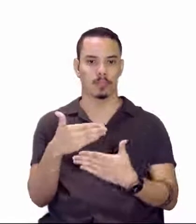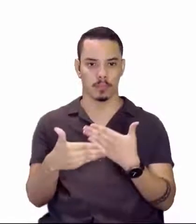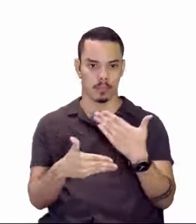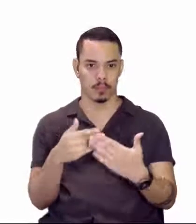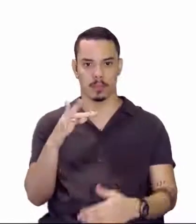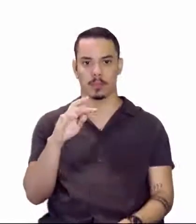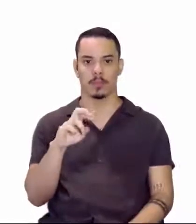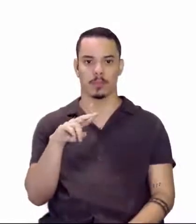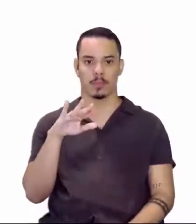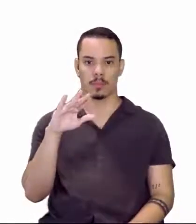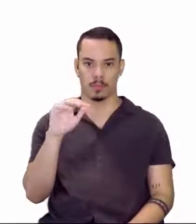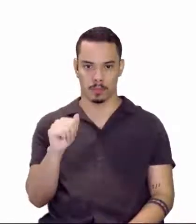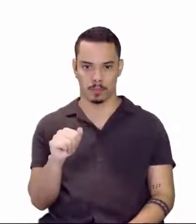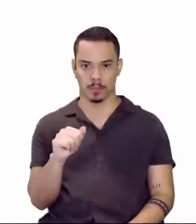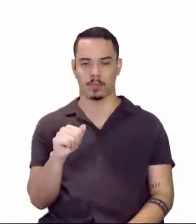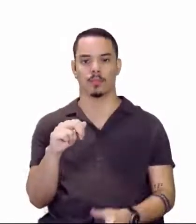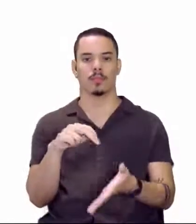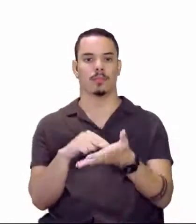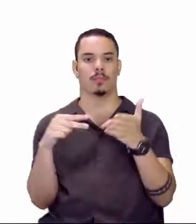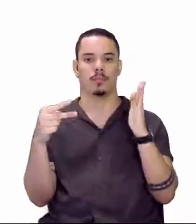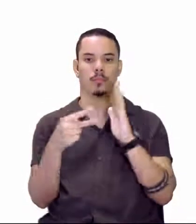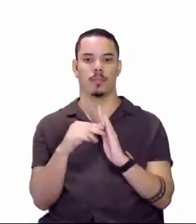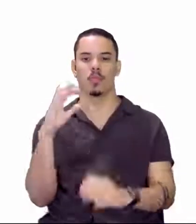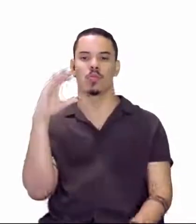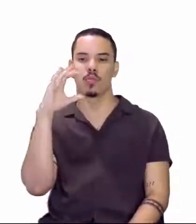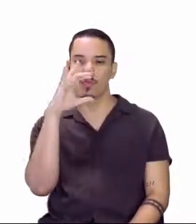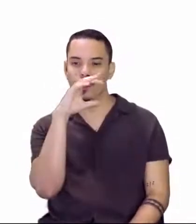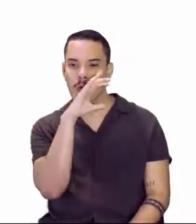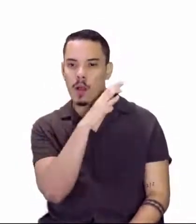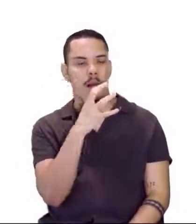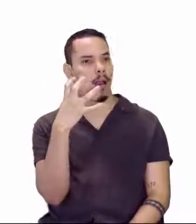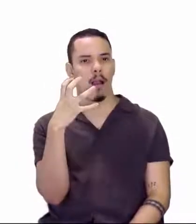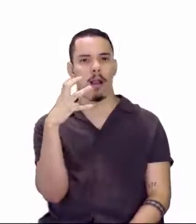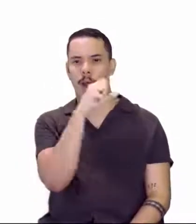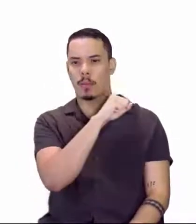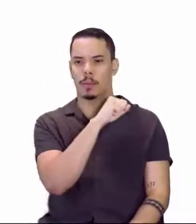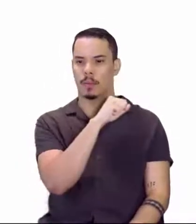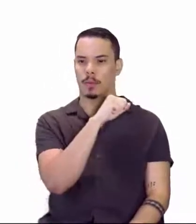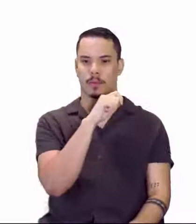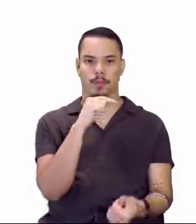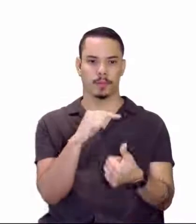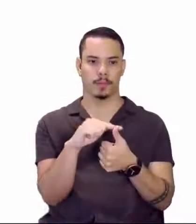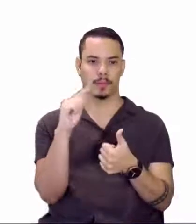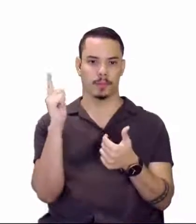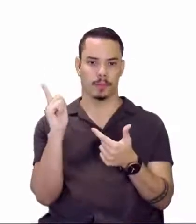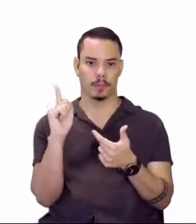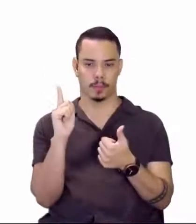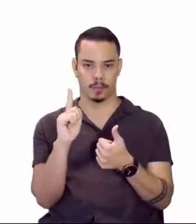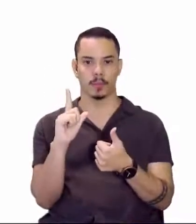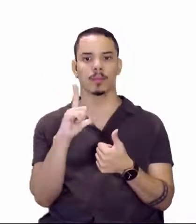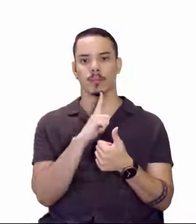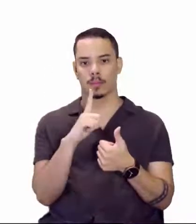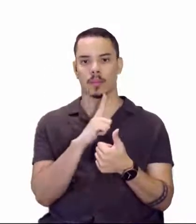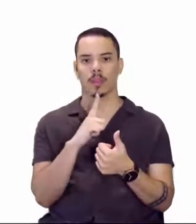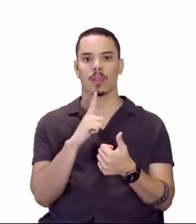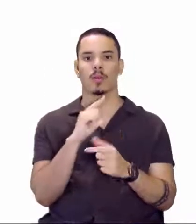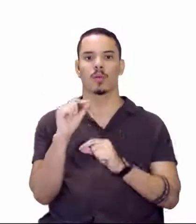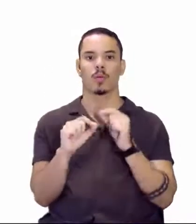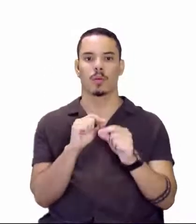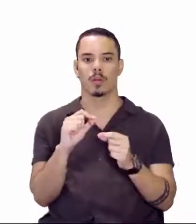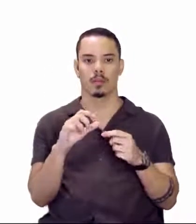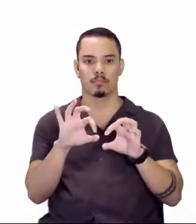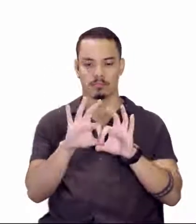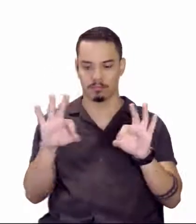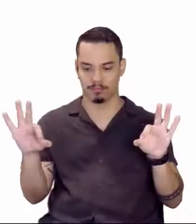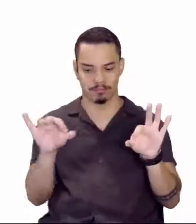de calor, isto é, eles aquecem-se com facilidade, eles têm condutividade